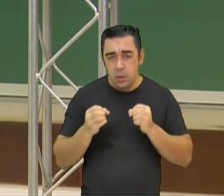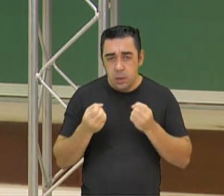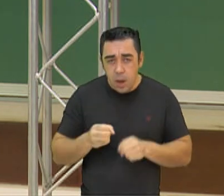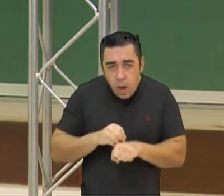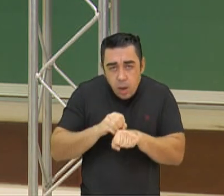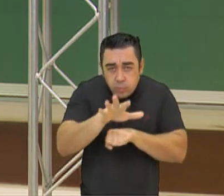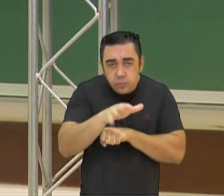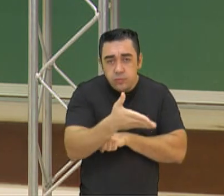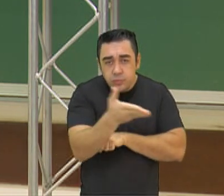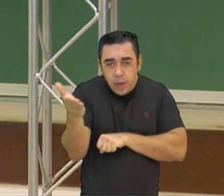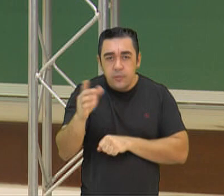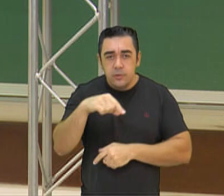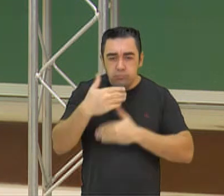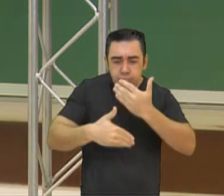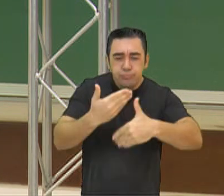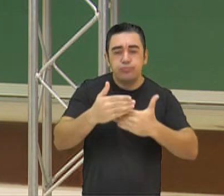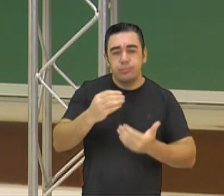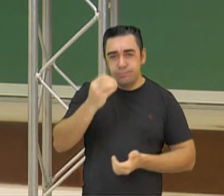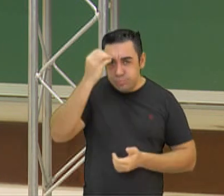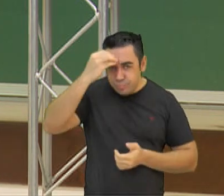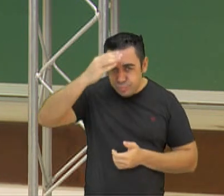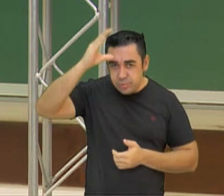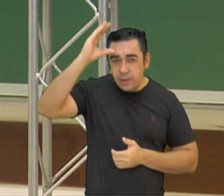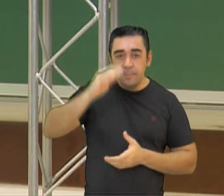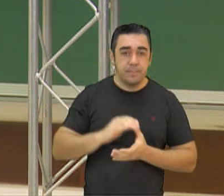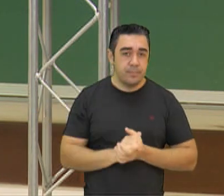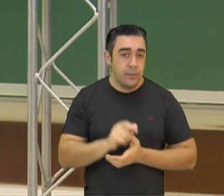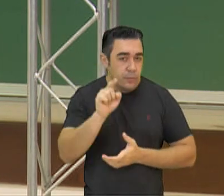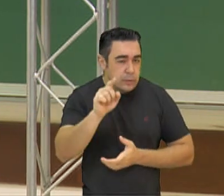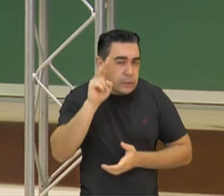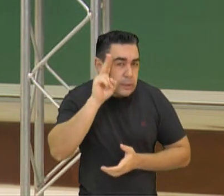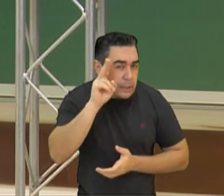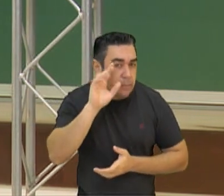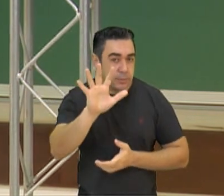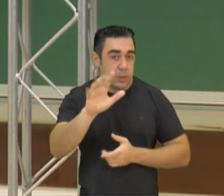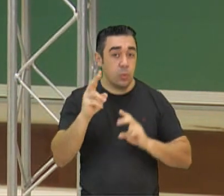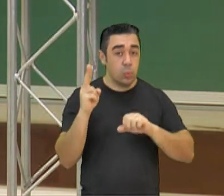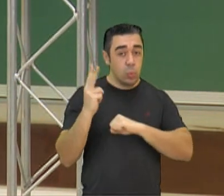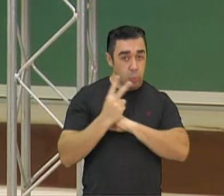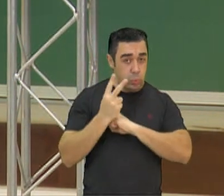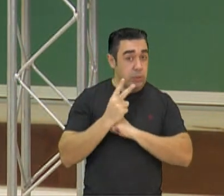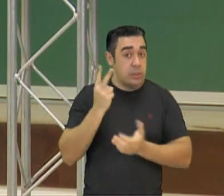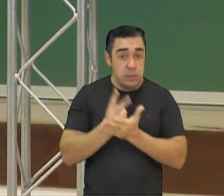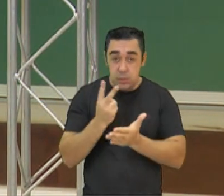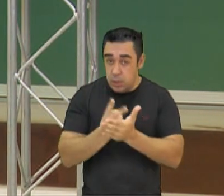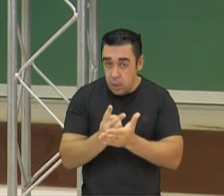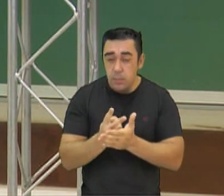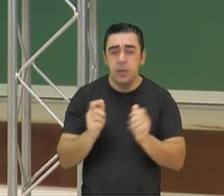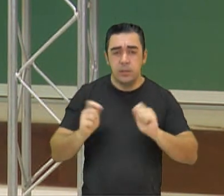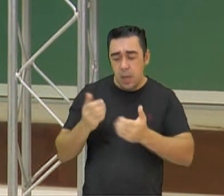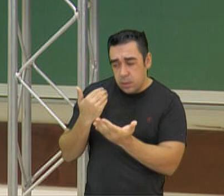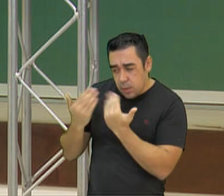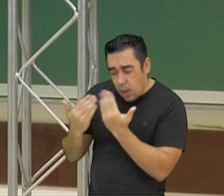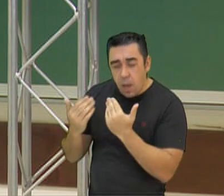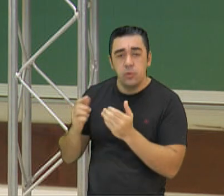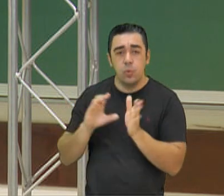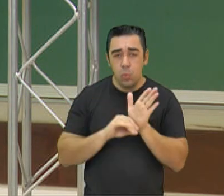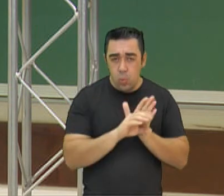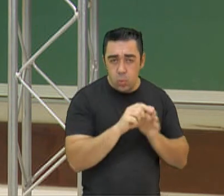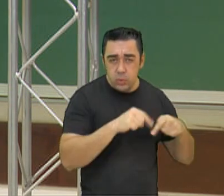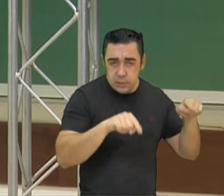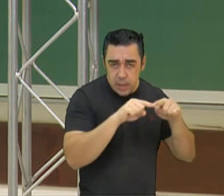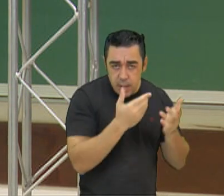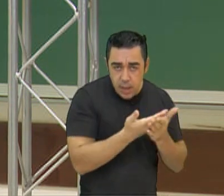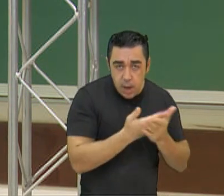teu crescimento intelectual. Lembre-se, cuide-se sempre, interaja no Class 1